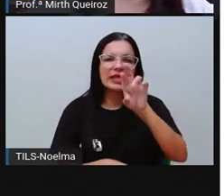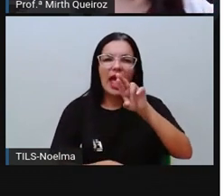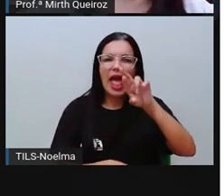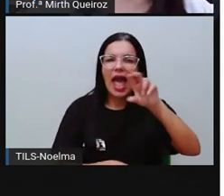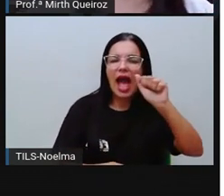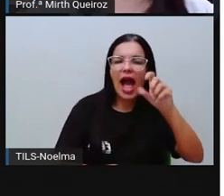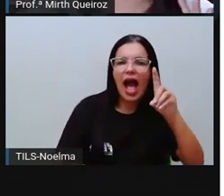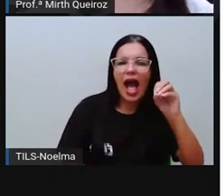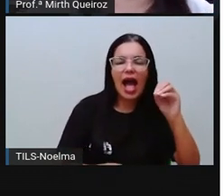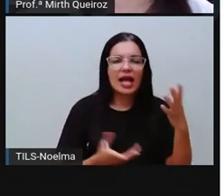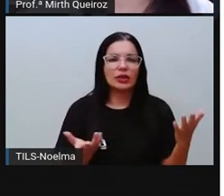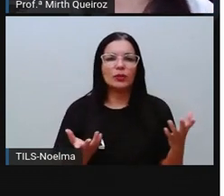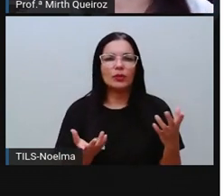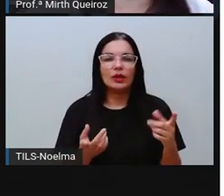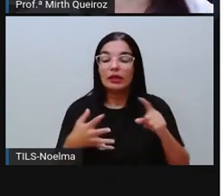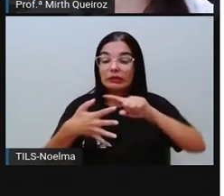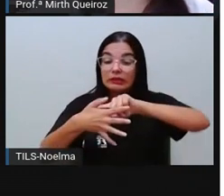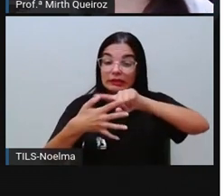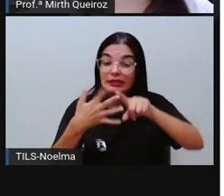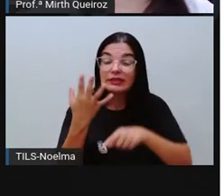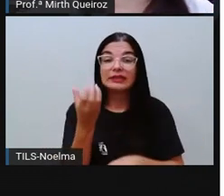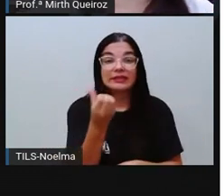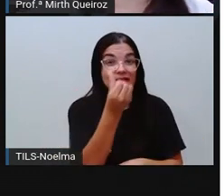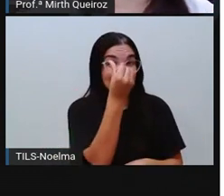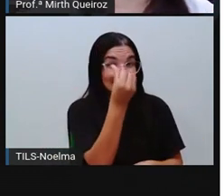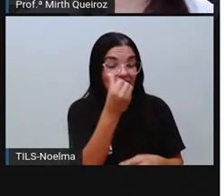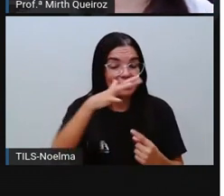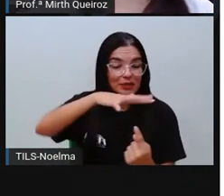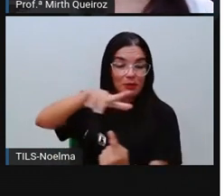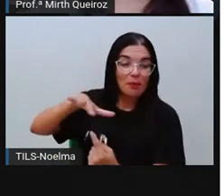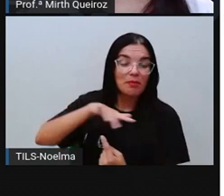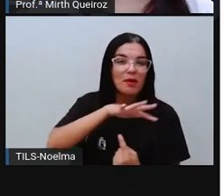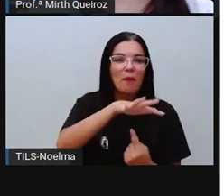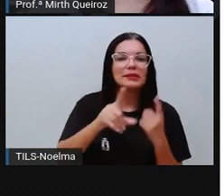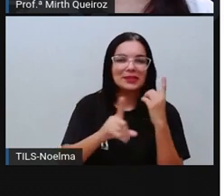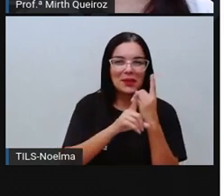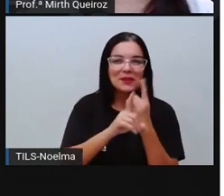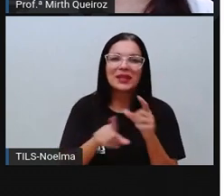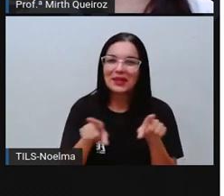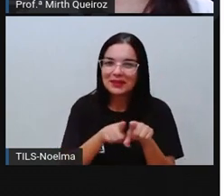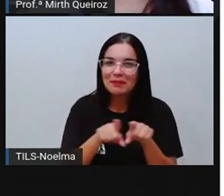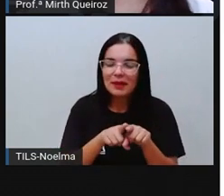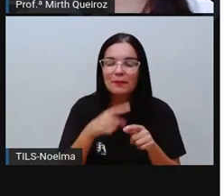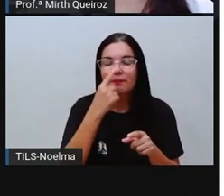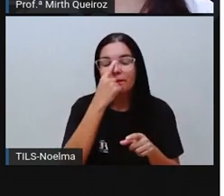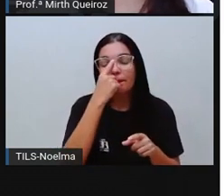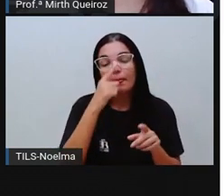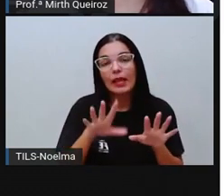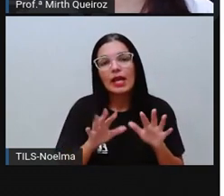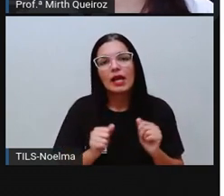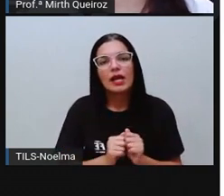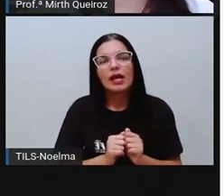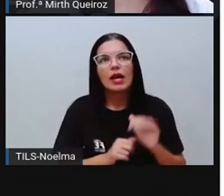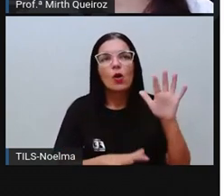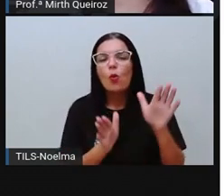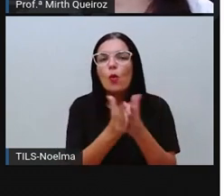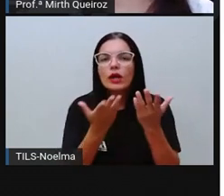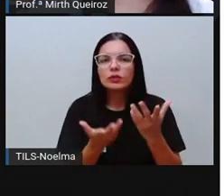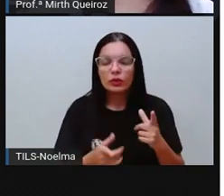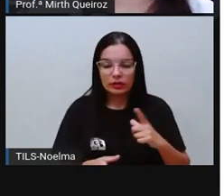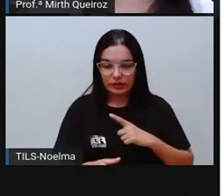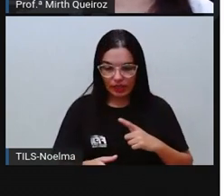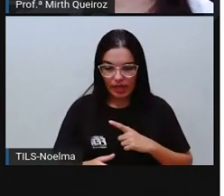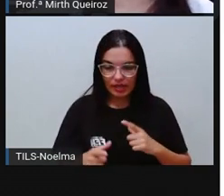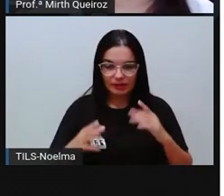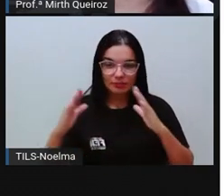no Pampa, nos 6 biomas brasileiros. E na natureza, eles conseguem sobreviver aí, no seu